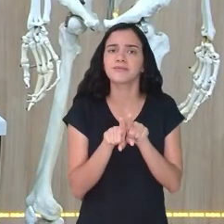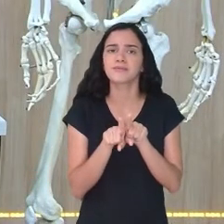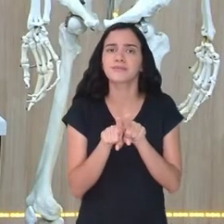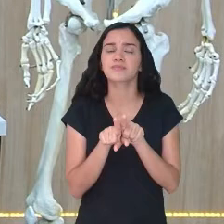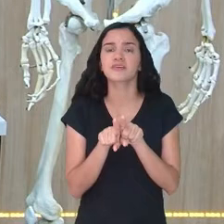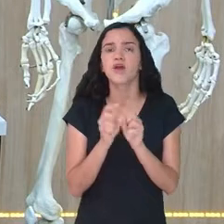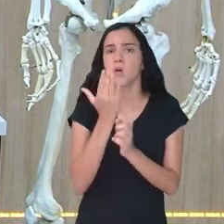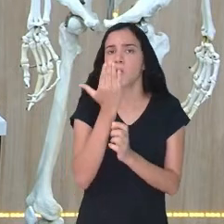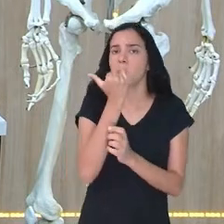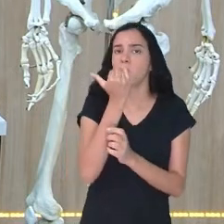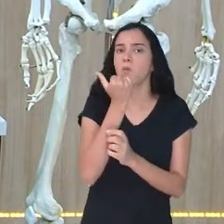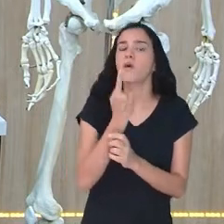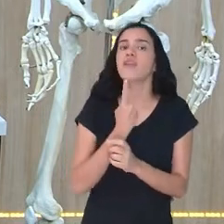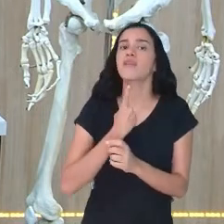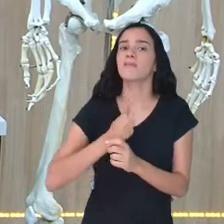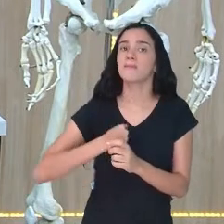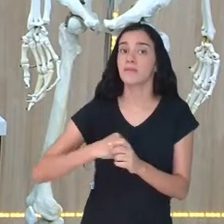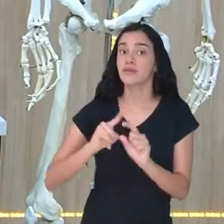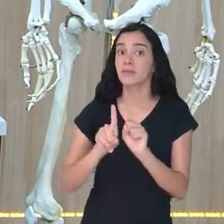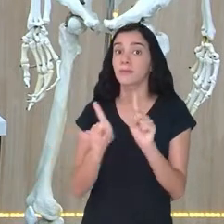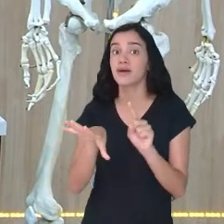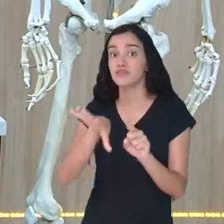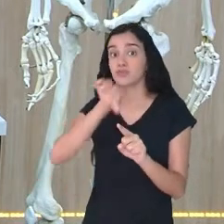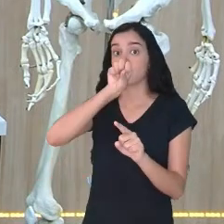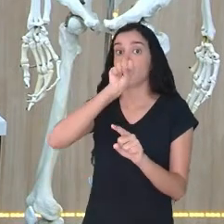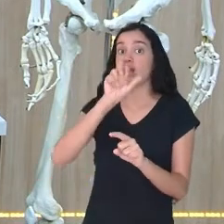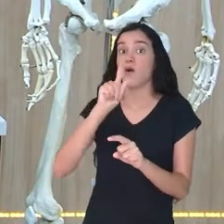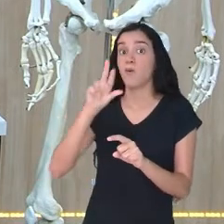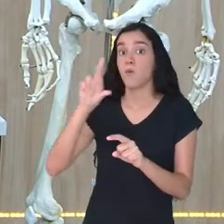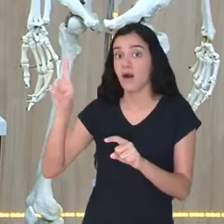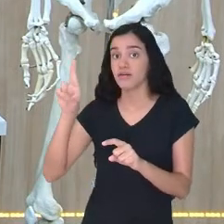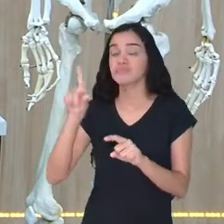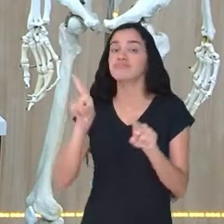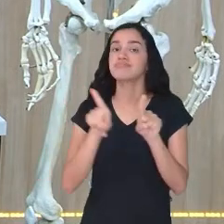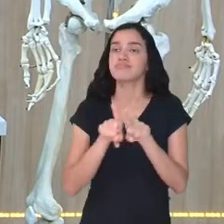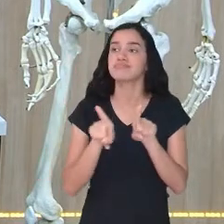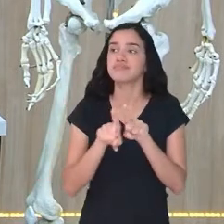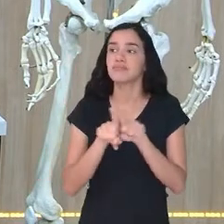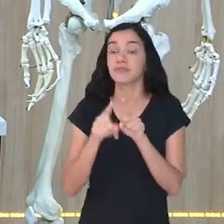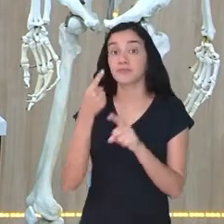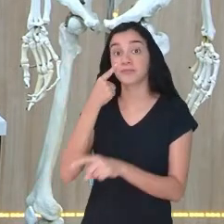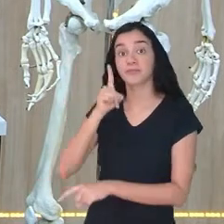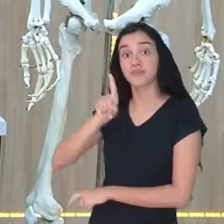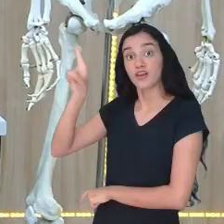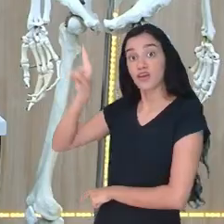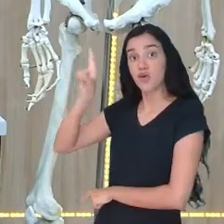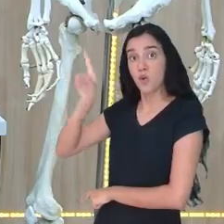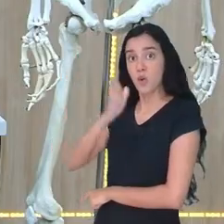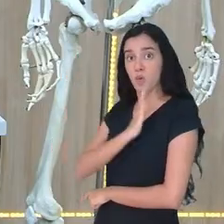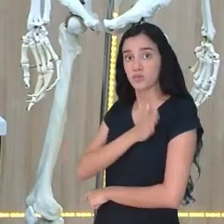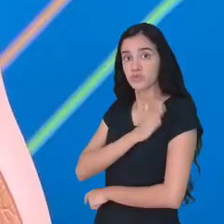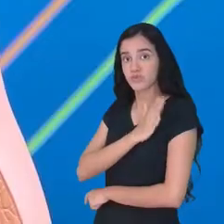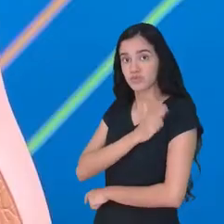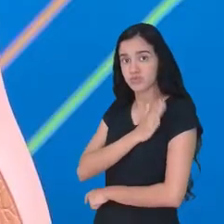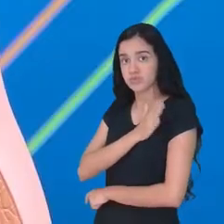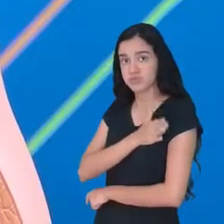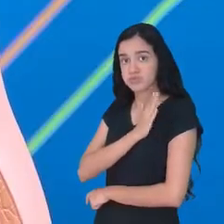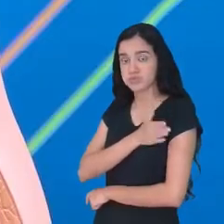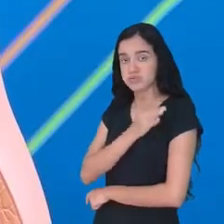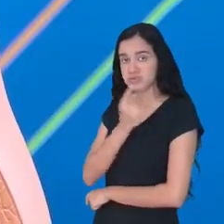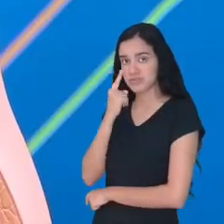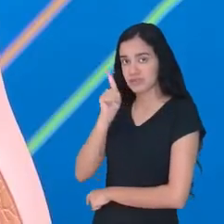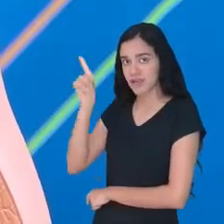o alimento, mas também passa o ar. Vamos ter também órgãos bem específicos, como é o caso aqui, ó, do coração. né, onde ele